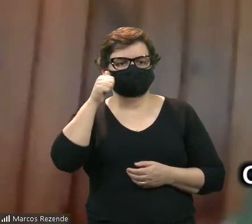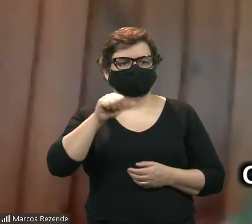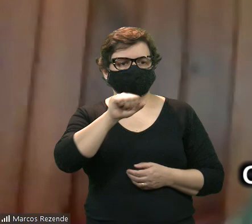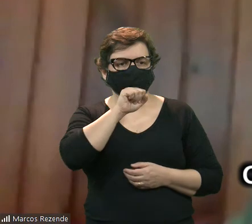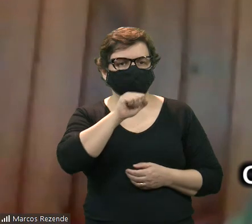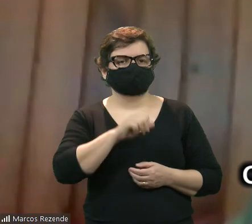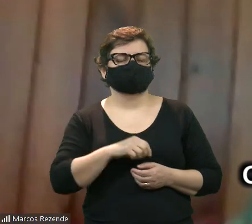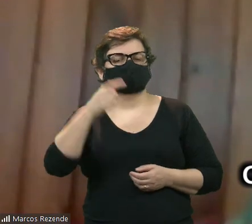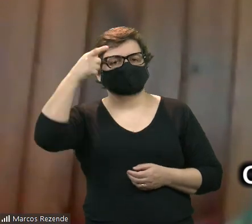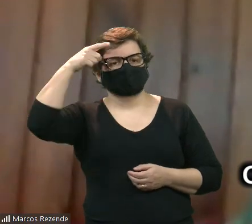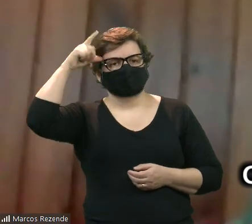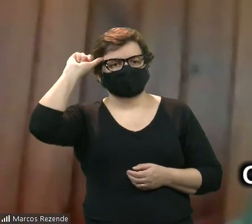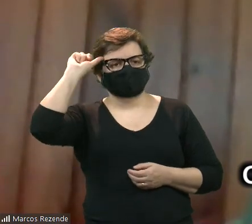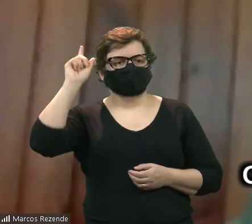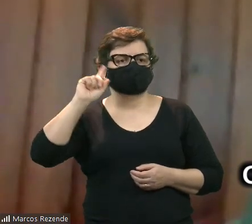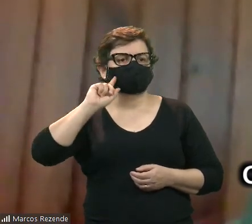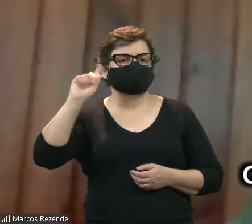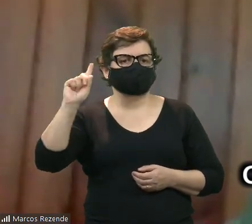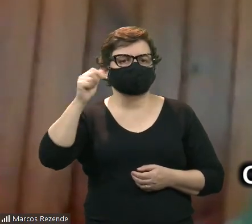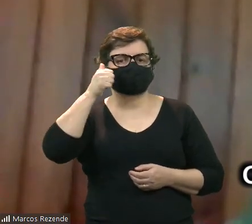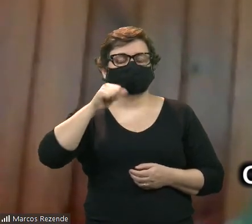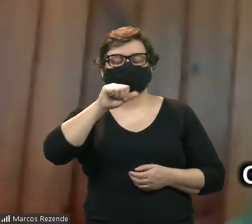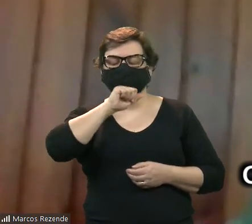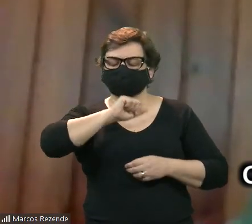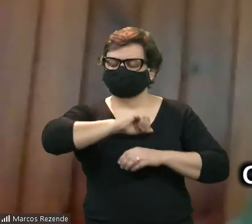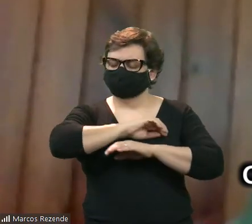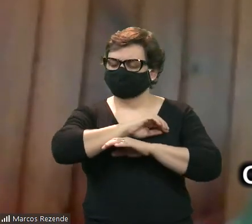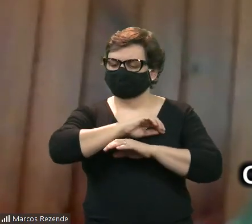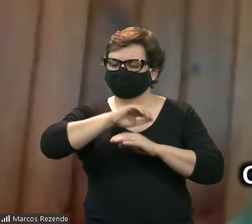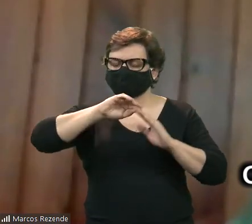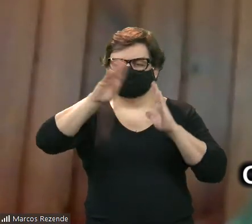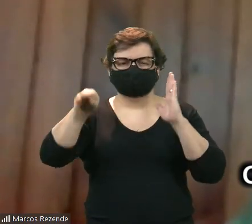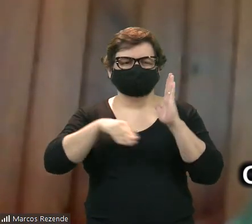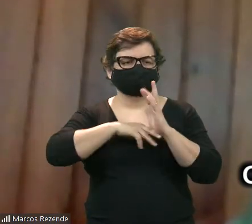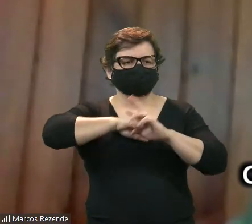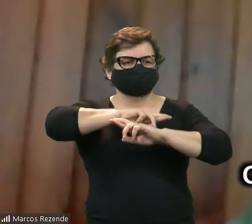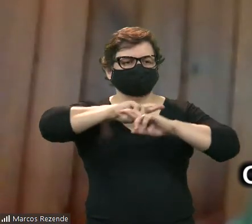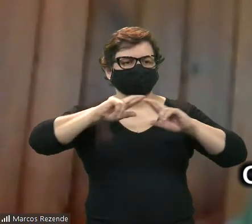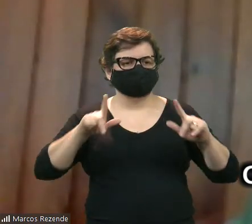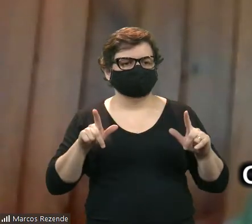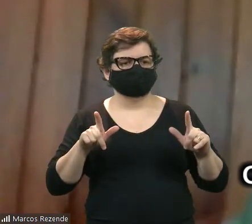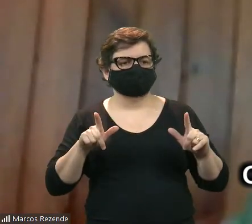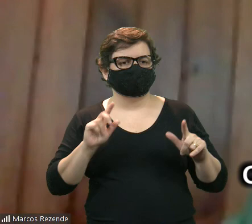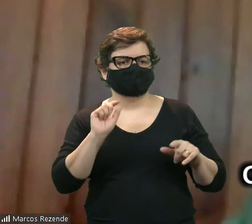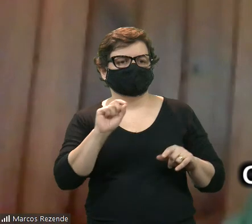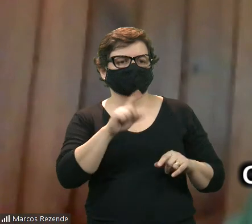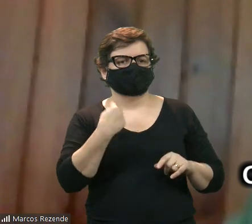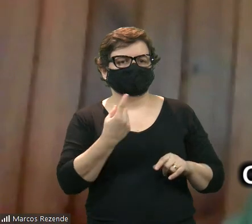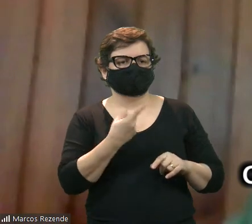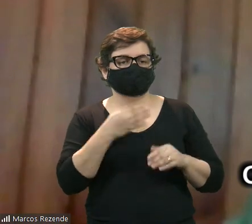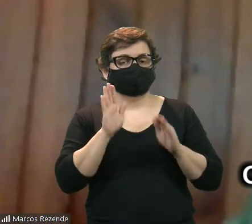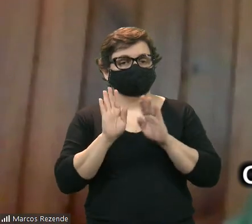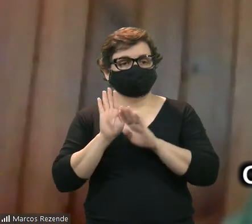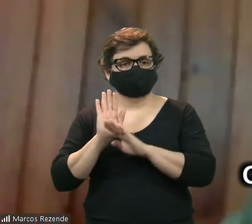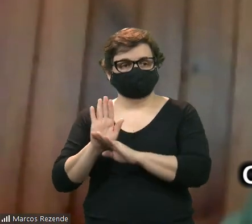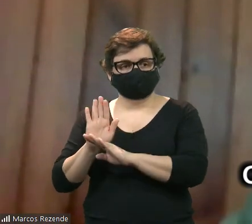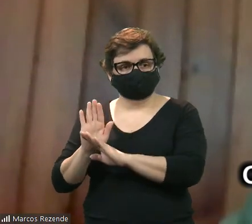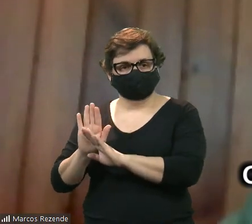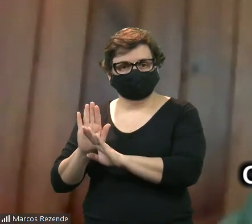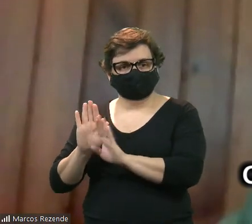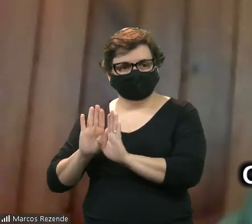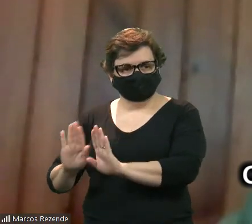Mães. E ontem foi um Dia das Mães completamente diferente, em que nós, preservando